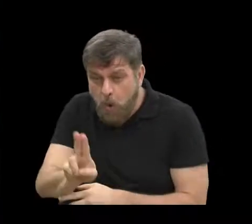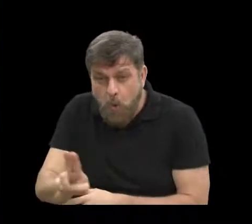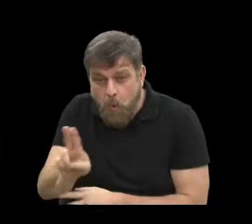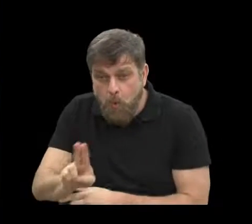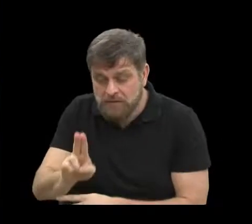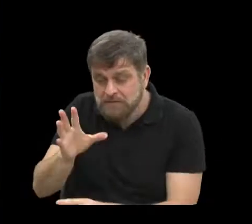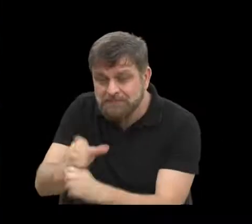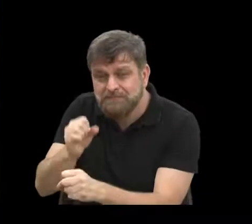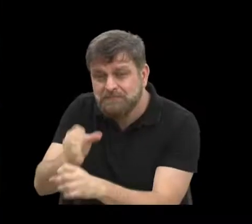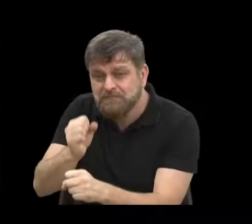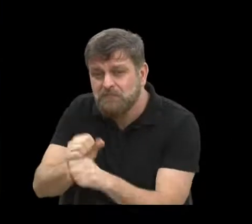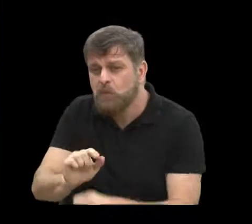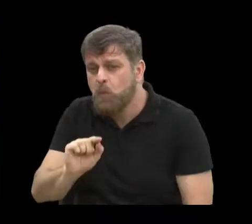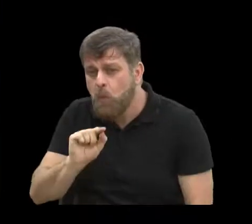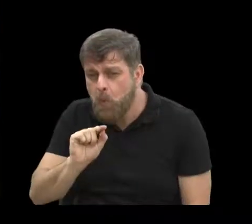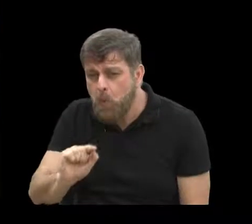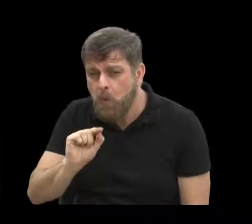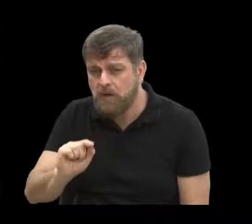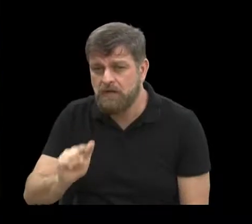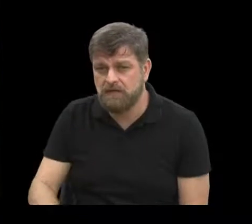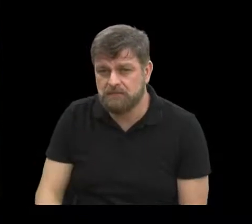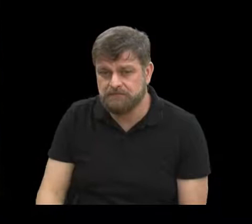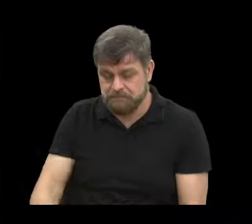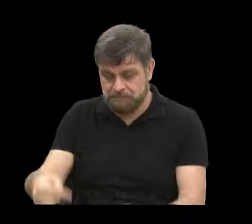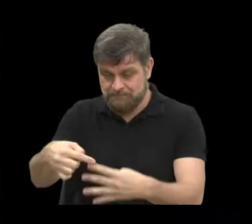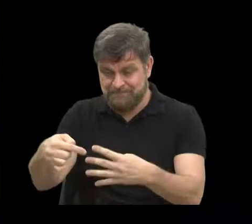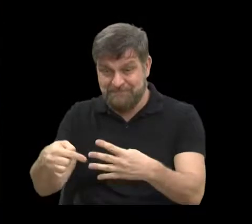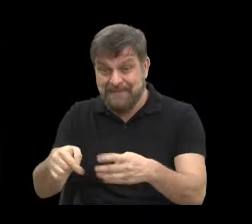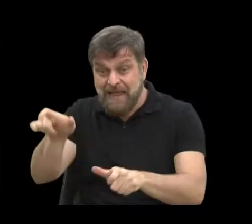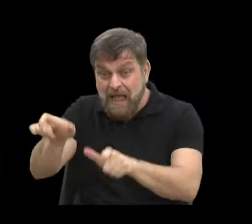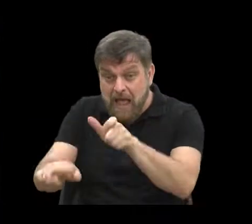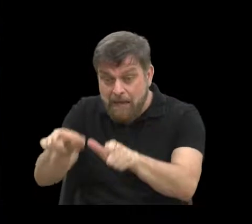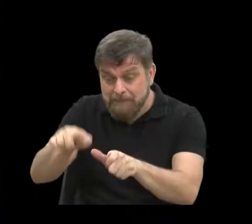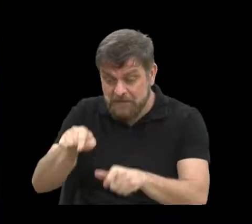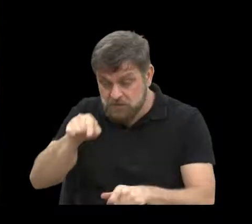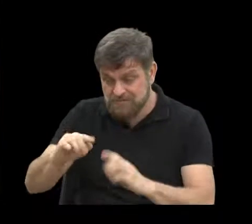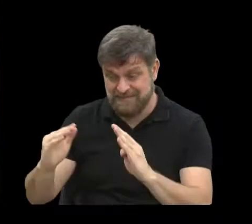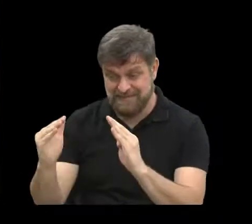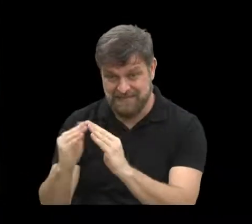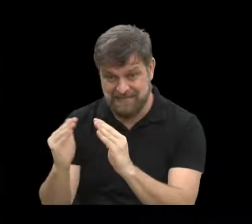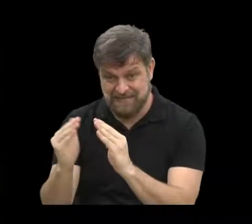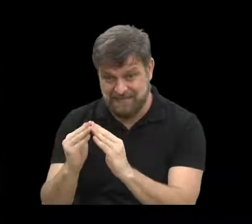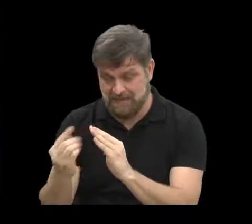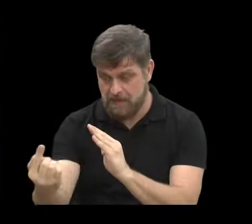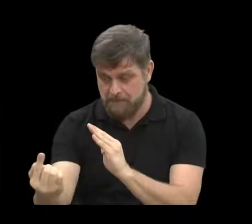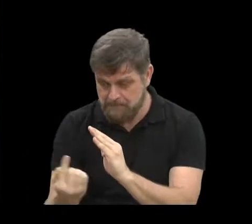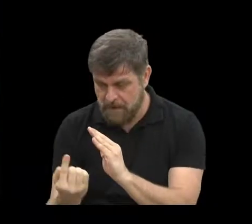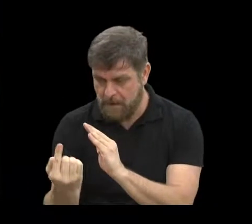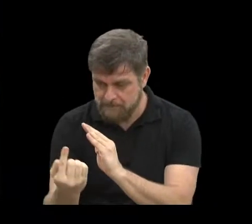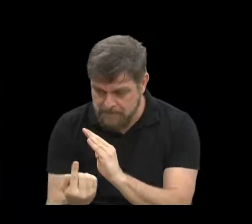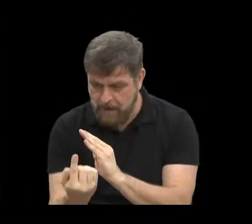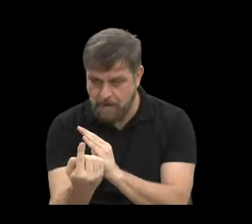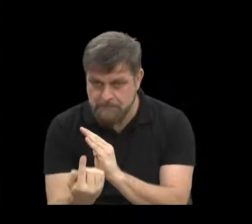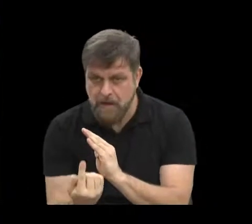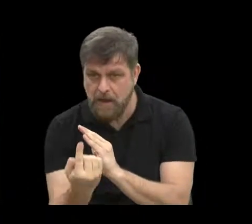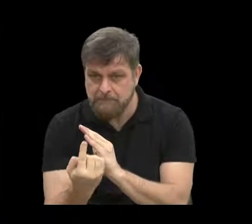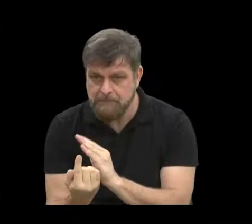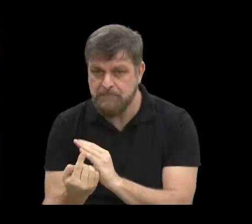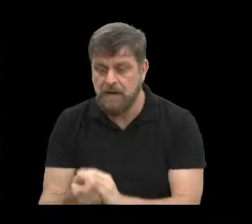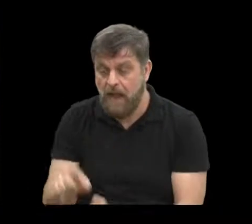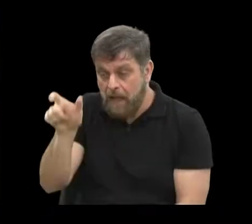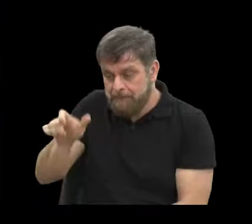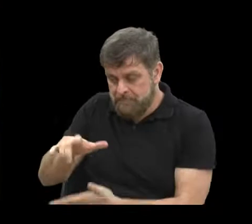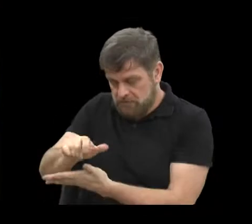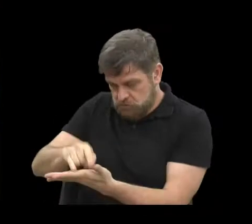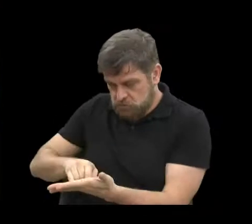no cálculo o conjunto de pessoas que estão aqui informados, tá? Então, é o próprio